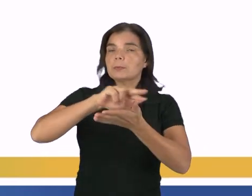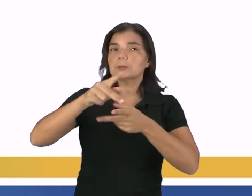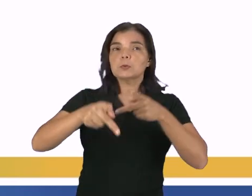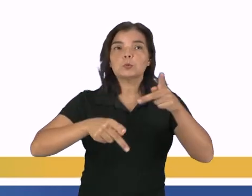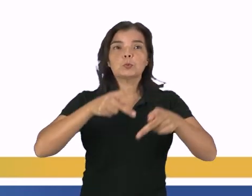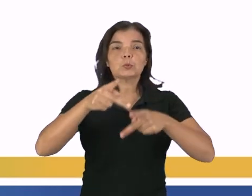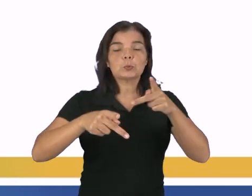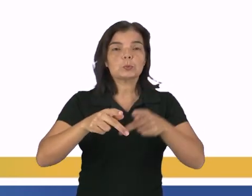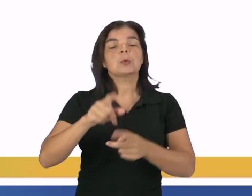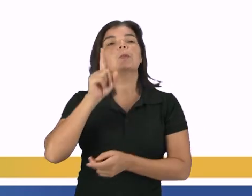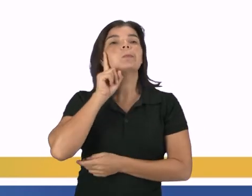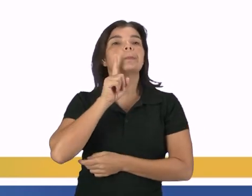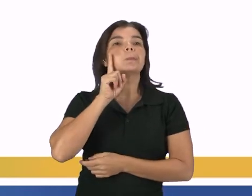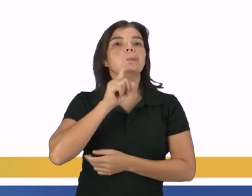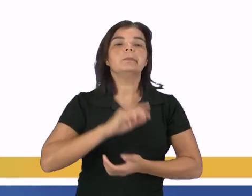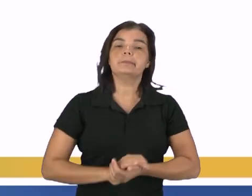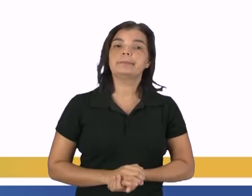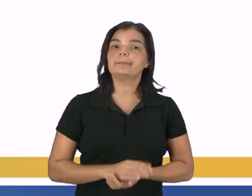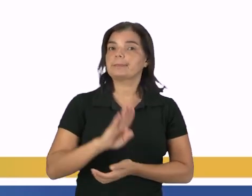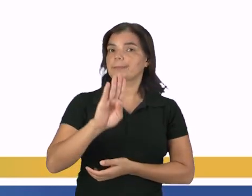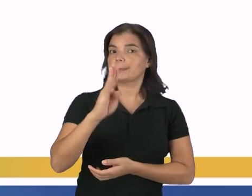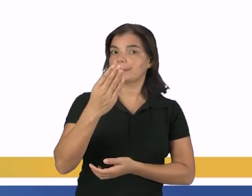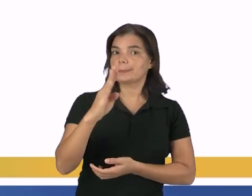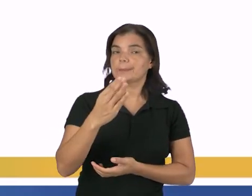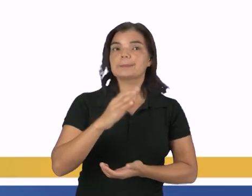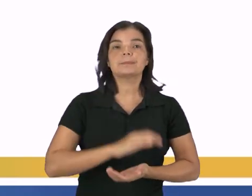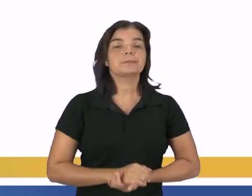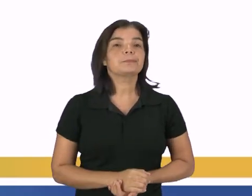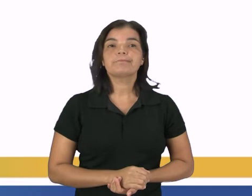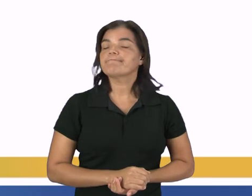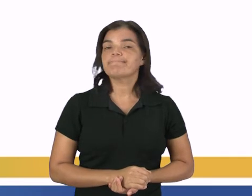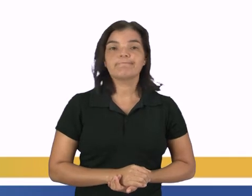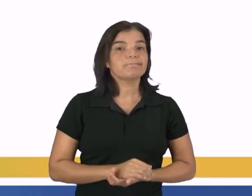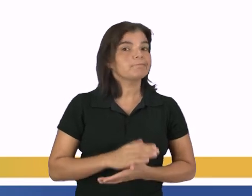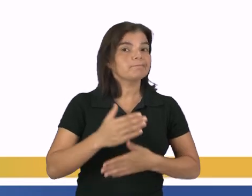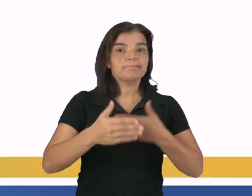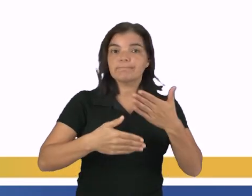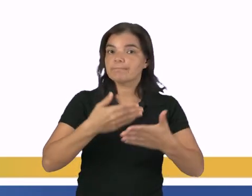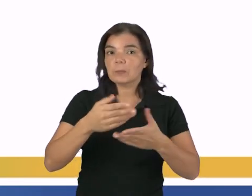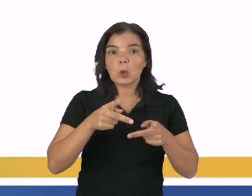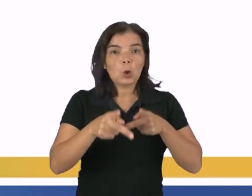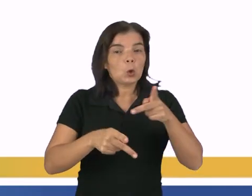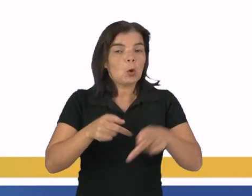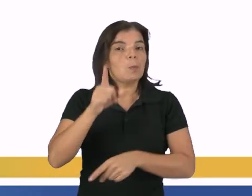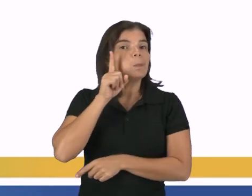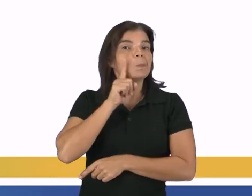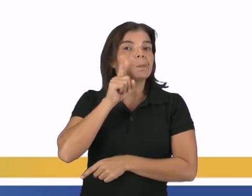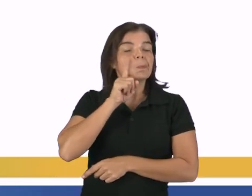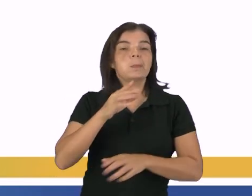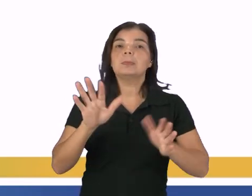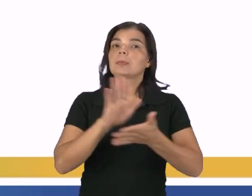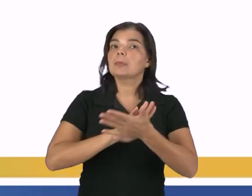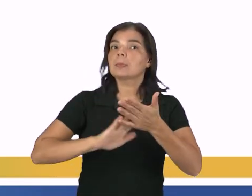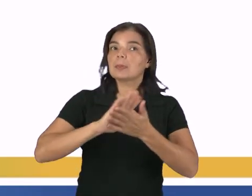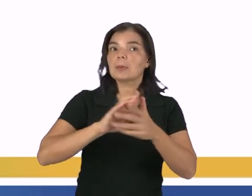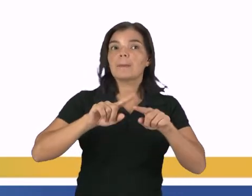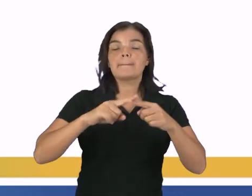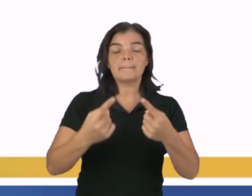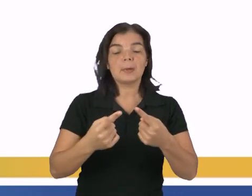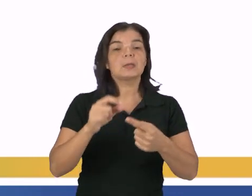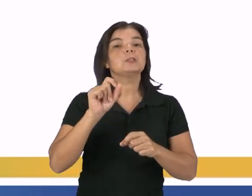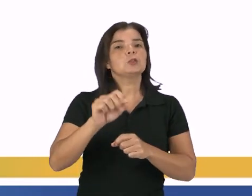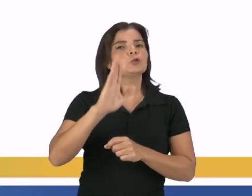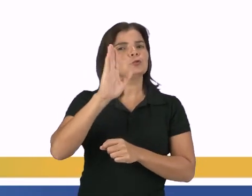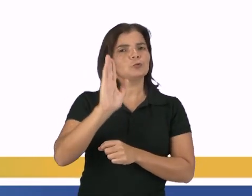dos povos americanos. Falsa, certo? Não foi a partir do povoamento da América. A América